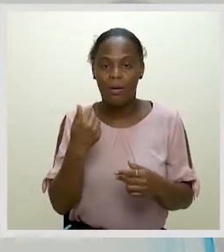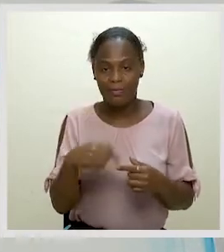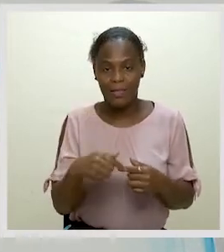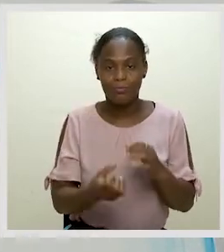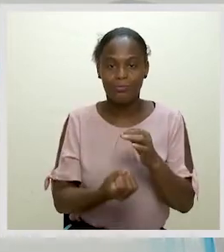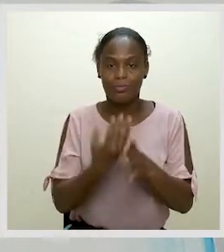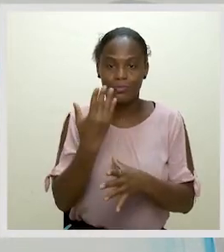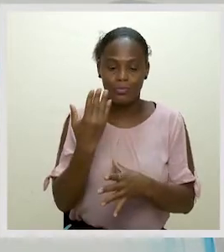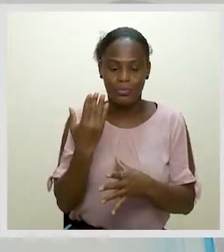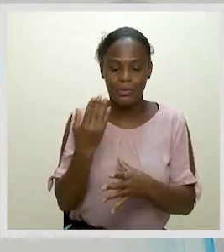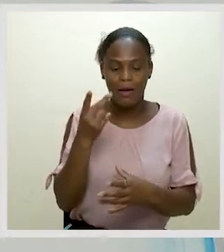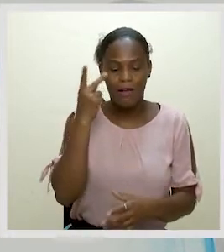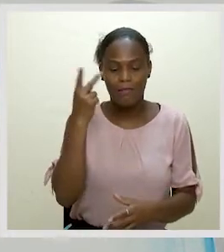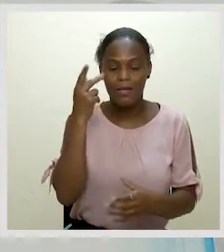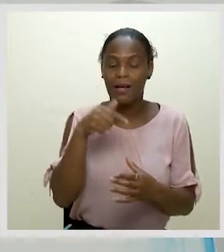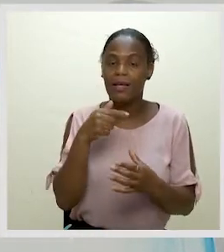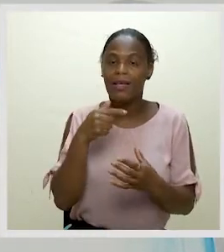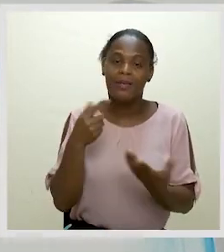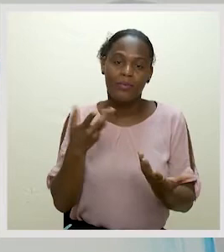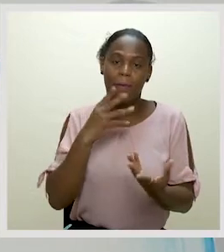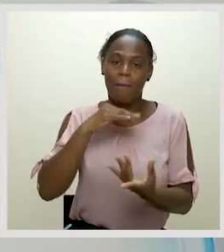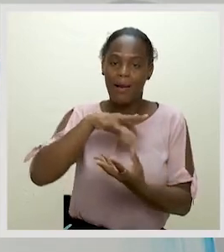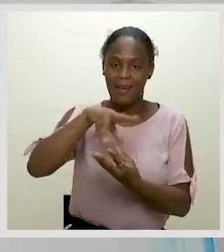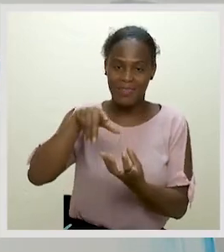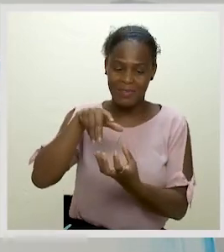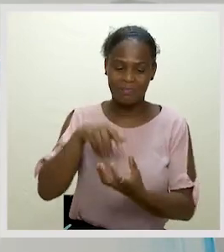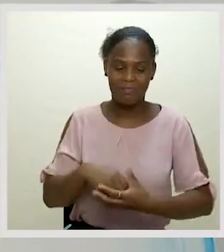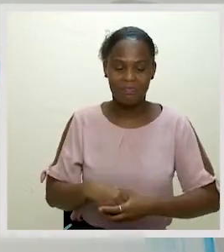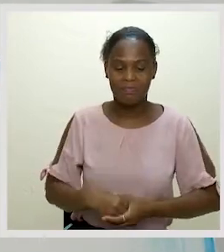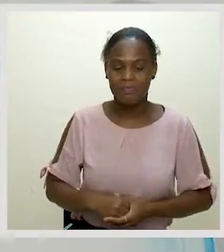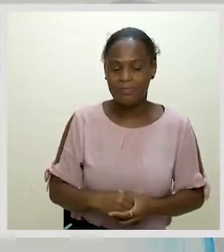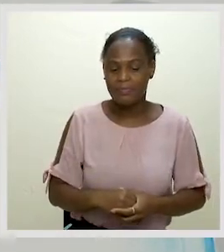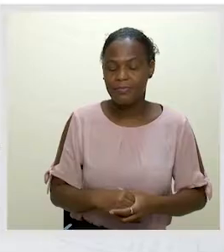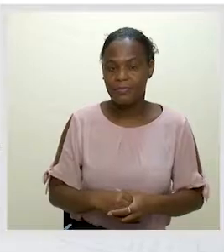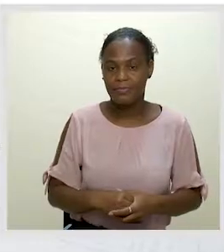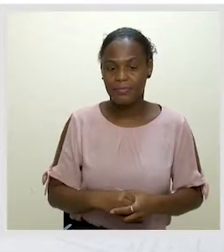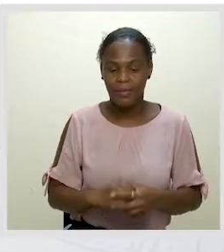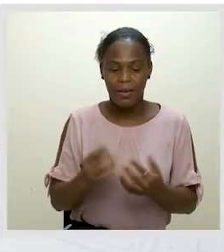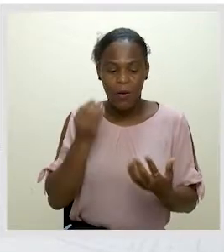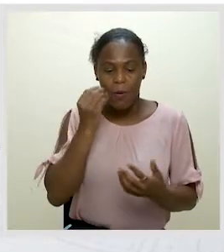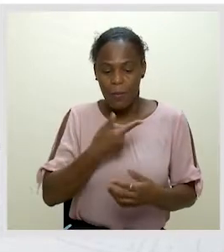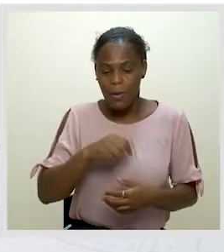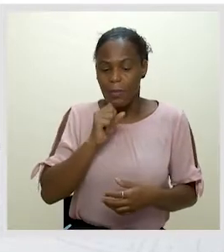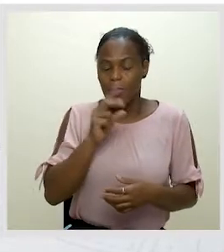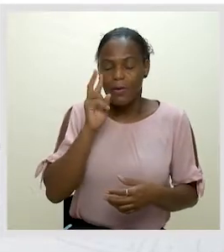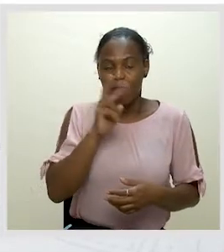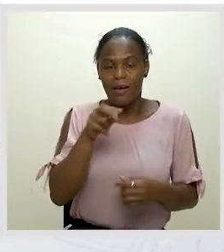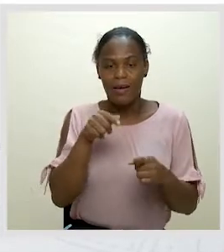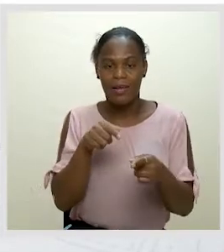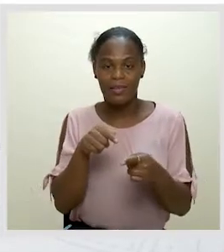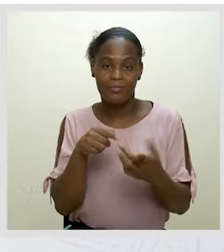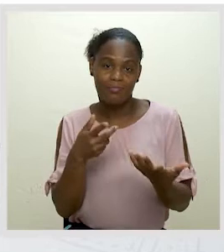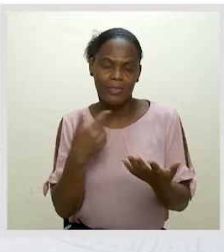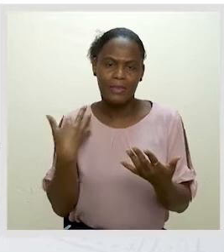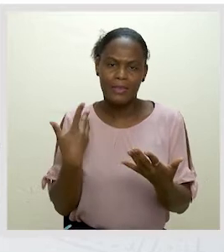como é que teria surgido a vida no nosso planeta. Então, como podemos constatar